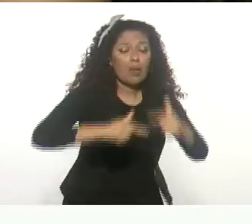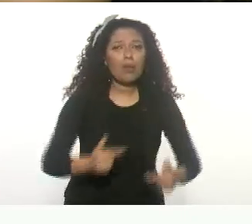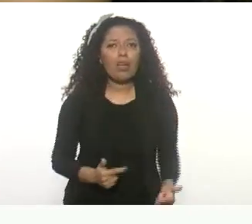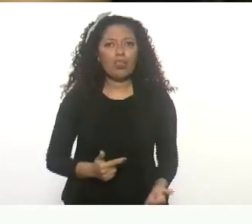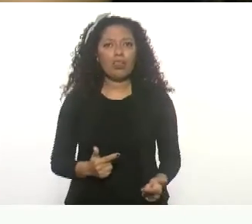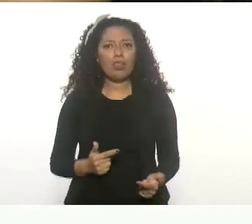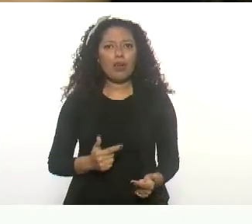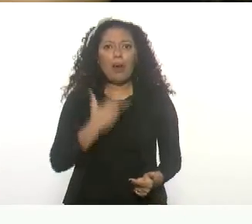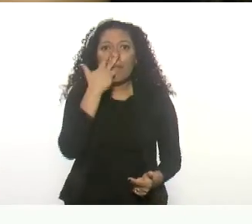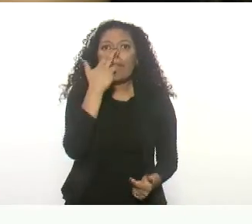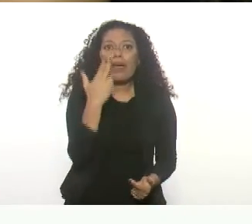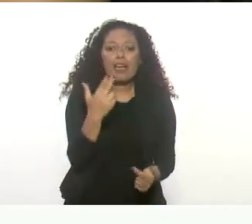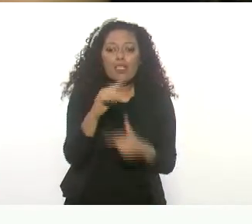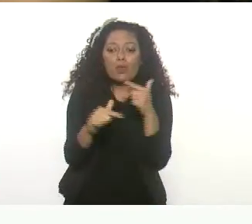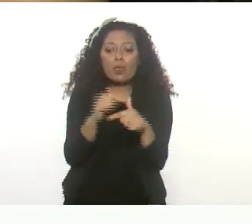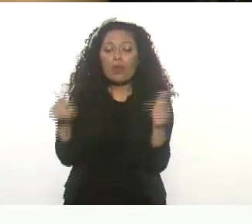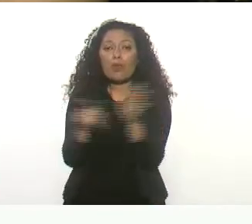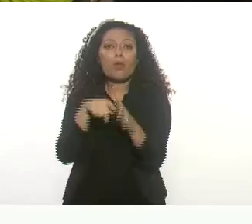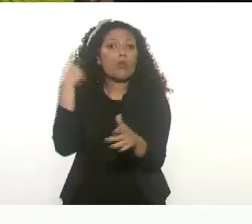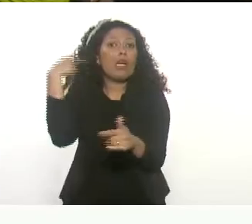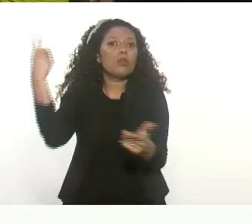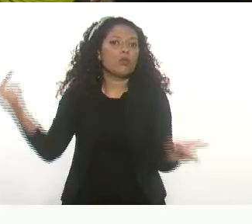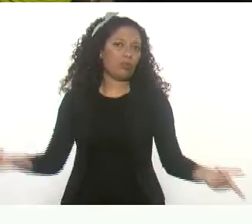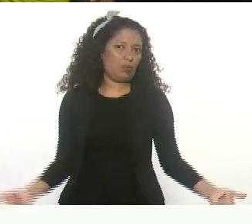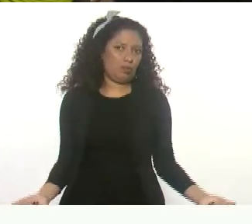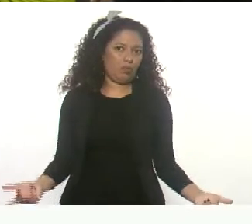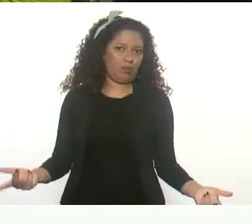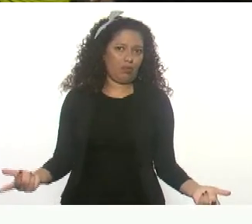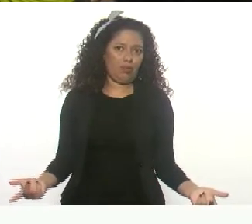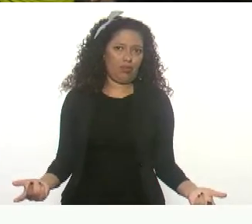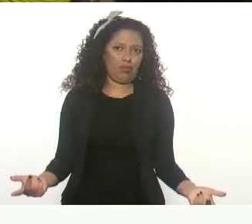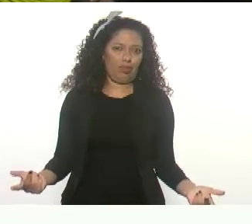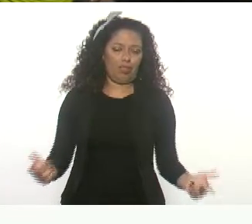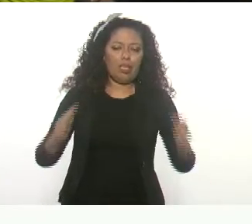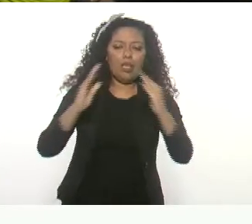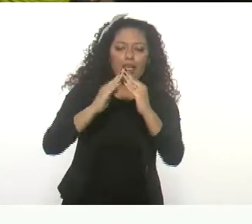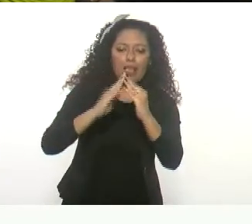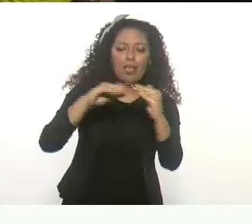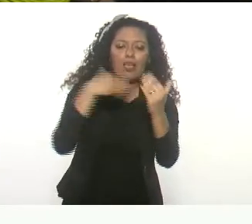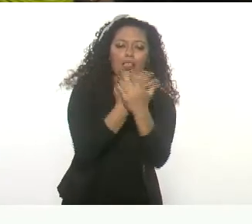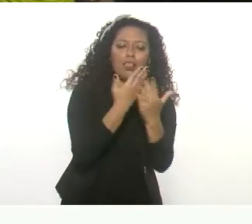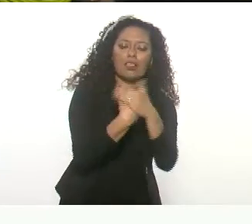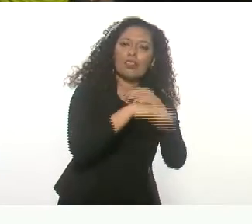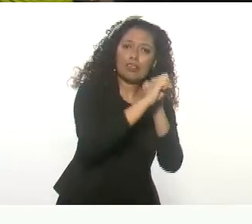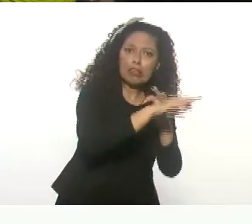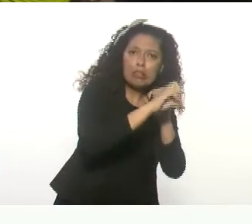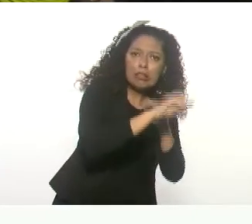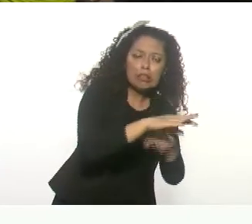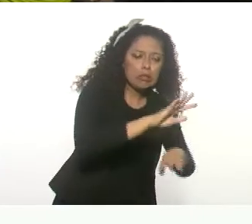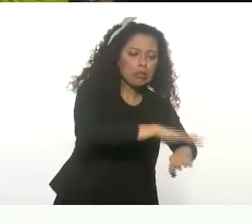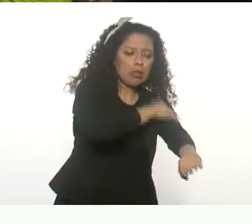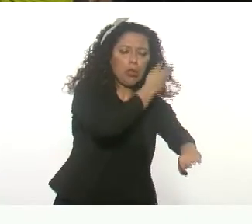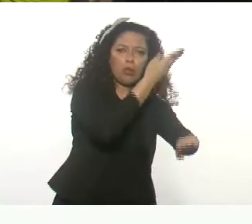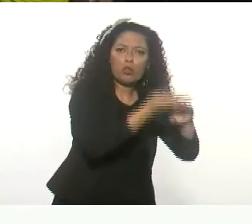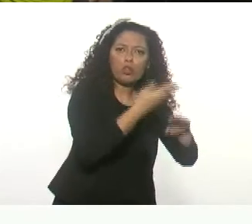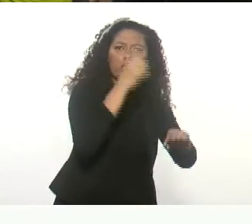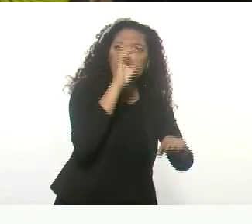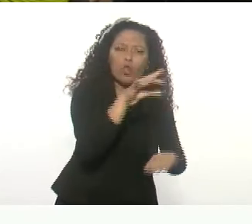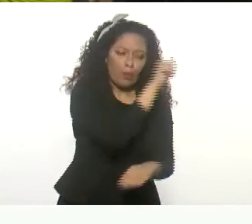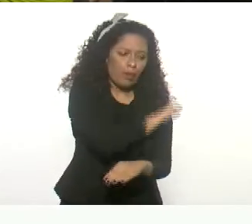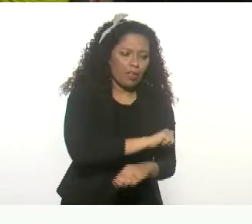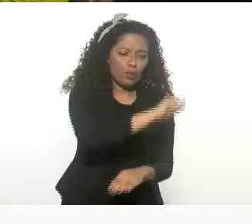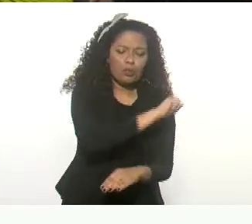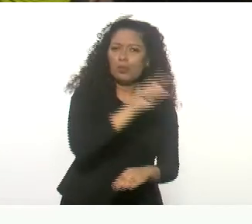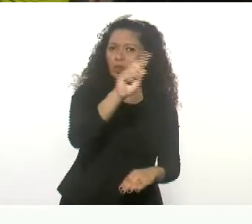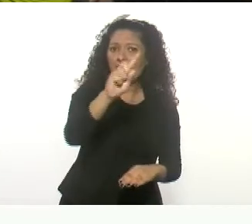essa rotina tão pesada. A escola de tempo integral é também para o professor, né? Ela não é somente uma escola em tempo integral para o aluno. Excelente, se